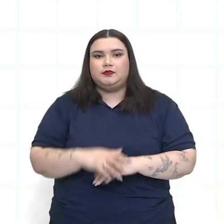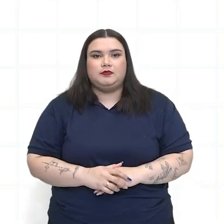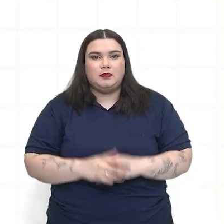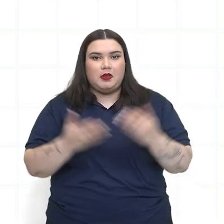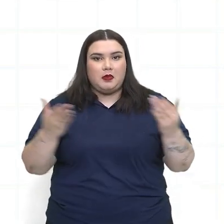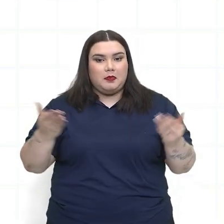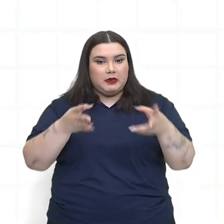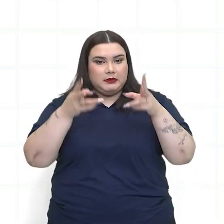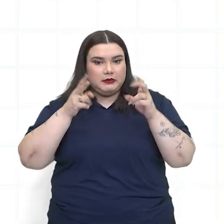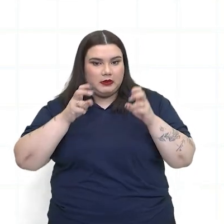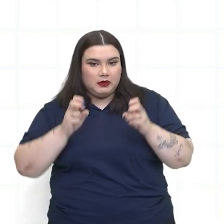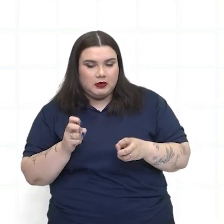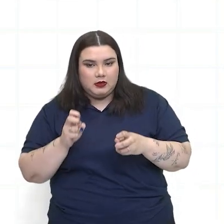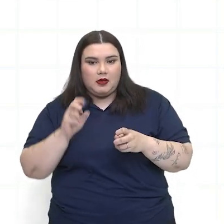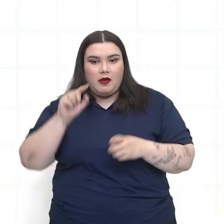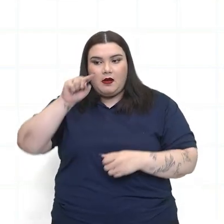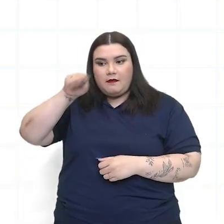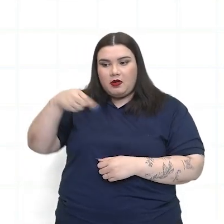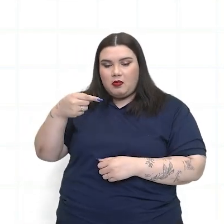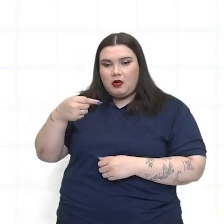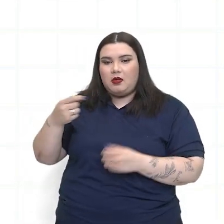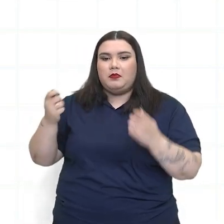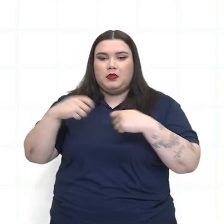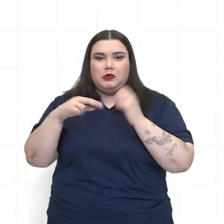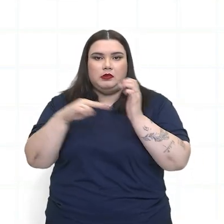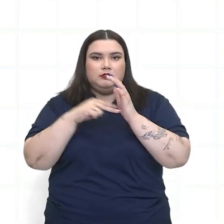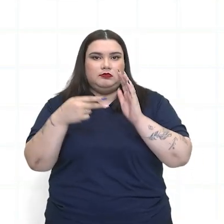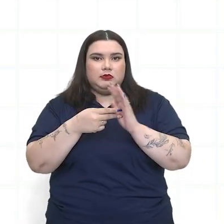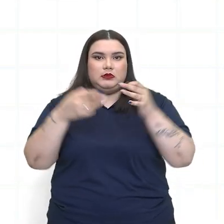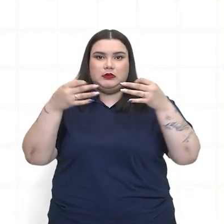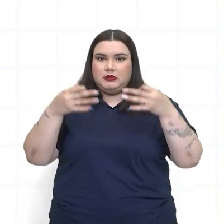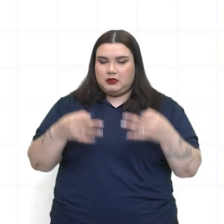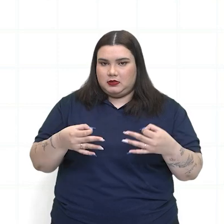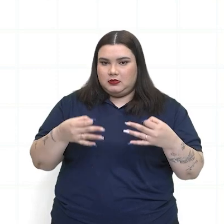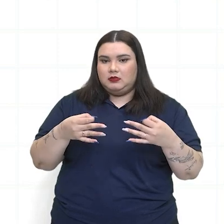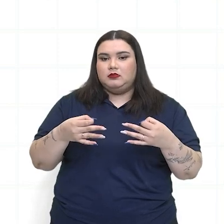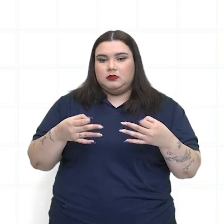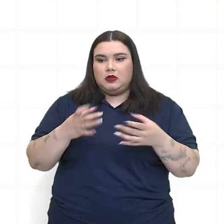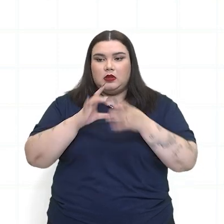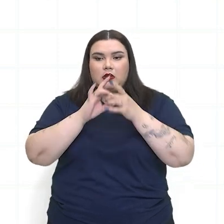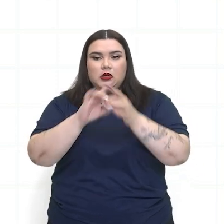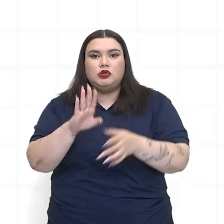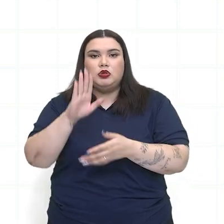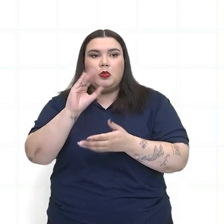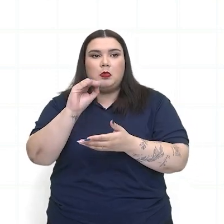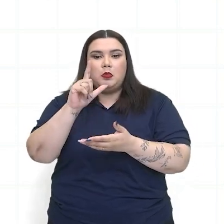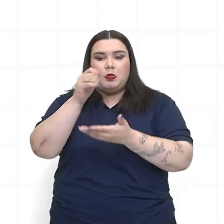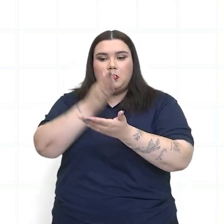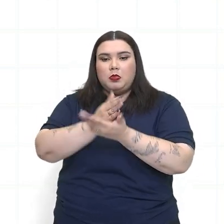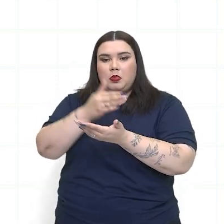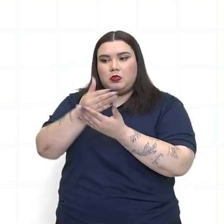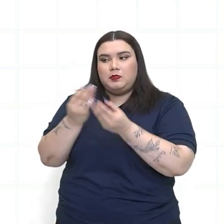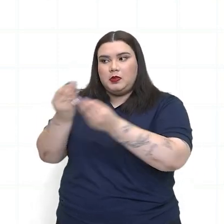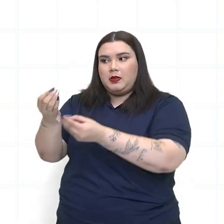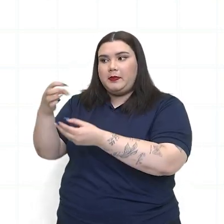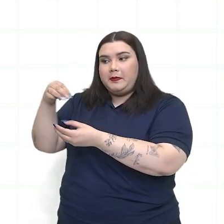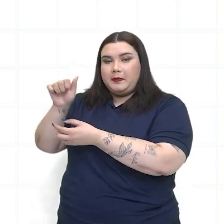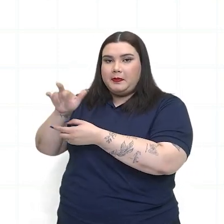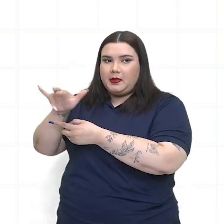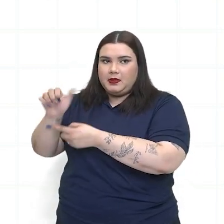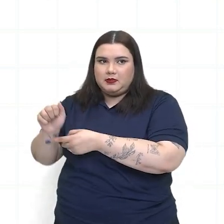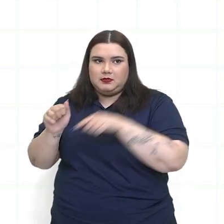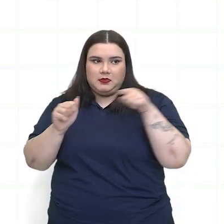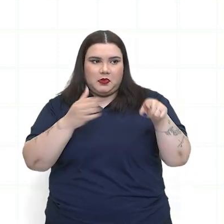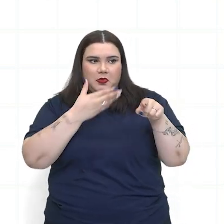que com a vírgula, você nota que o sentido está correto. Você deixou o bolo para quem? Para Maria, para ela. Não